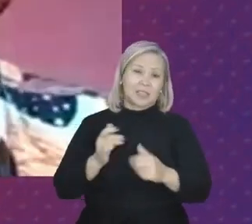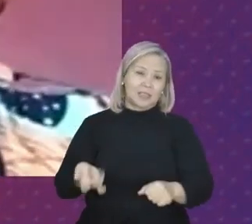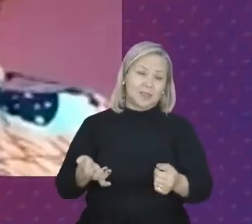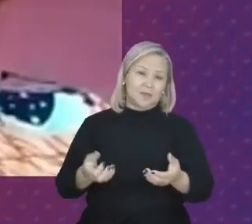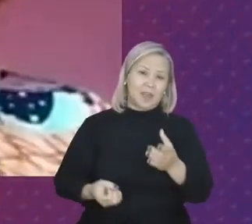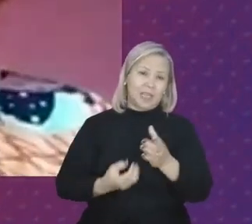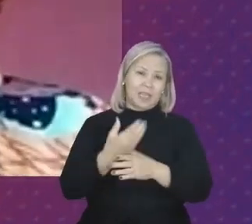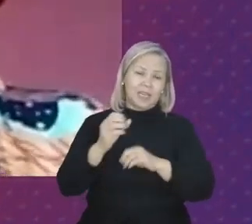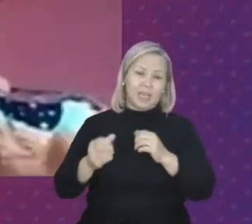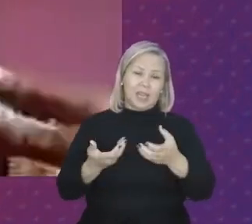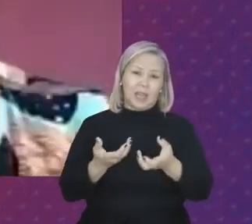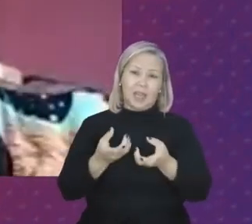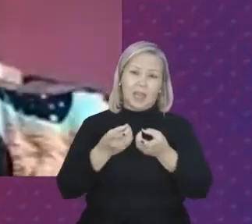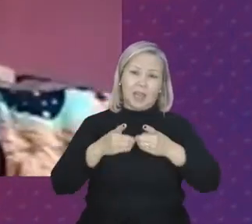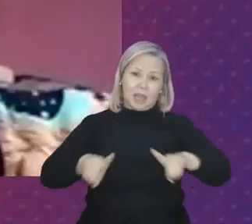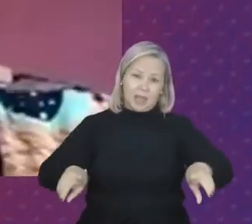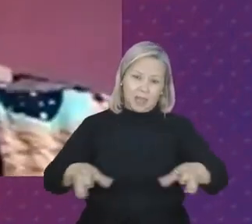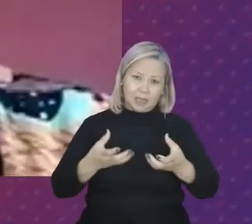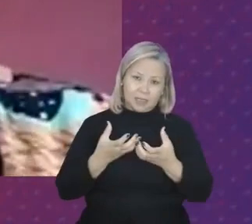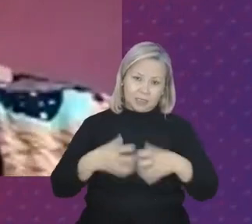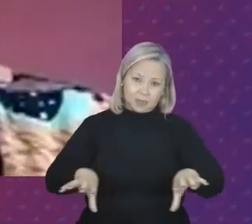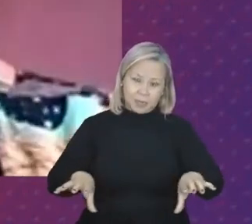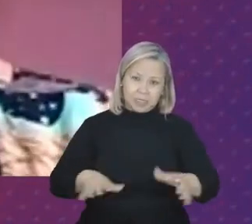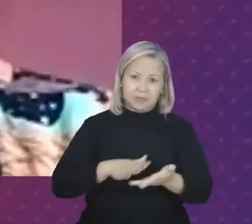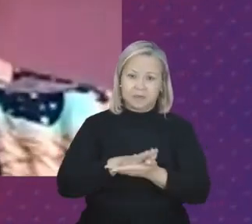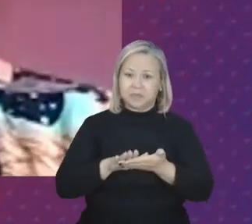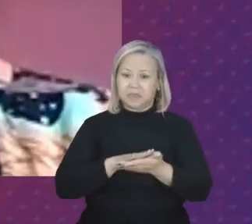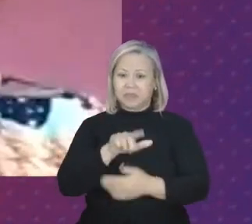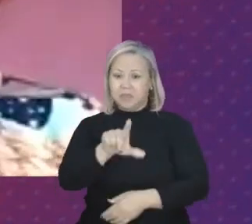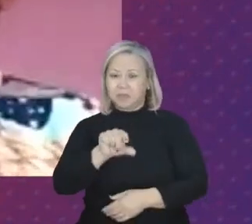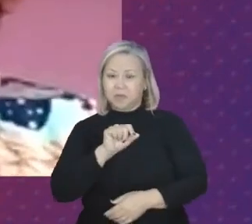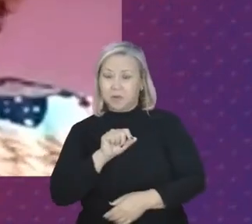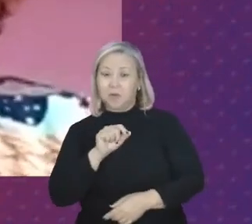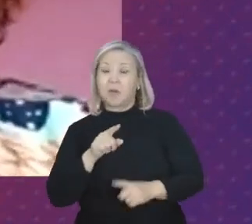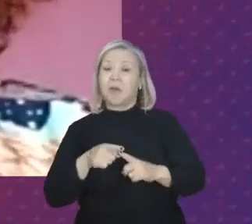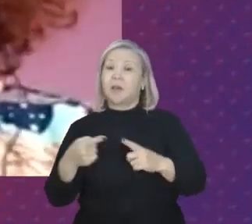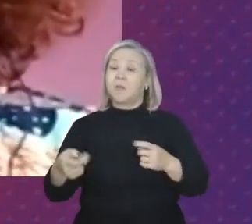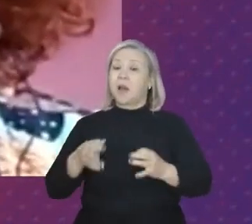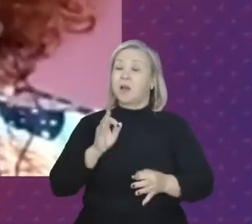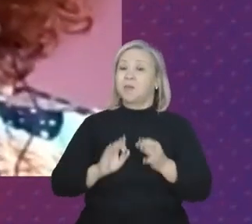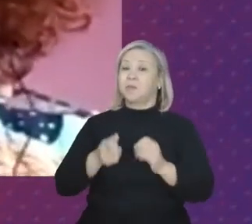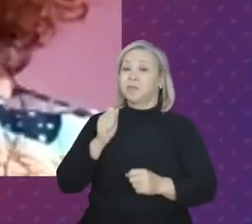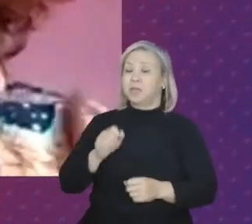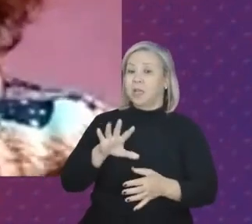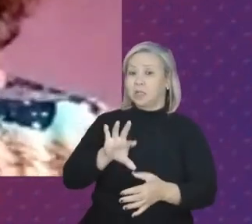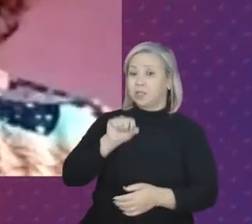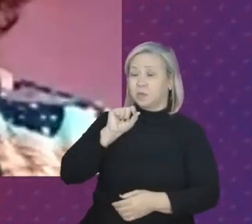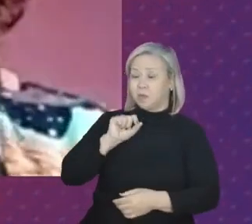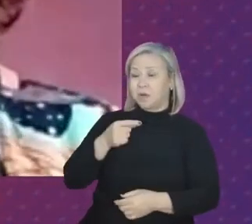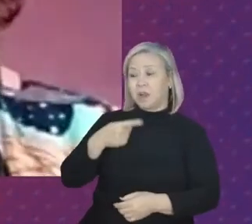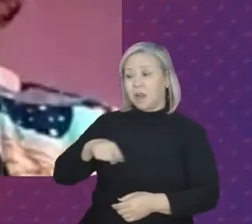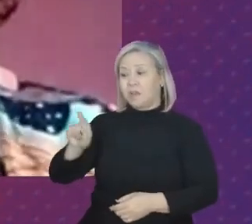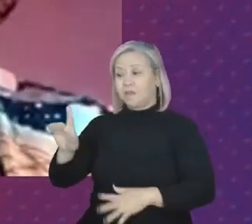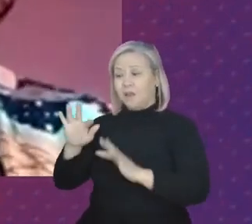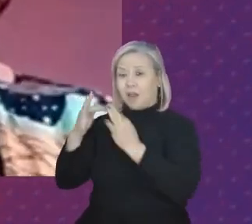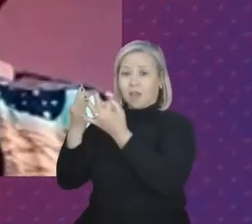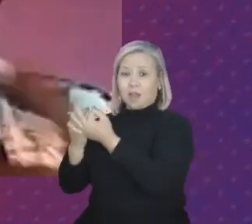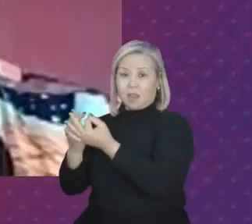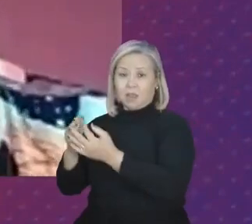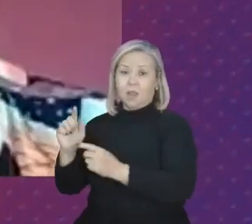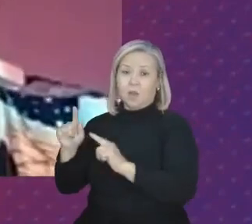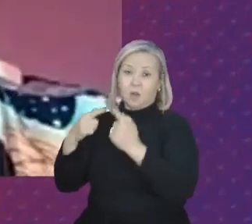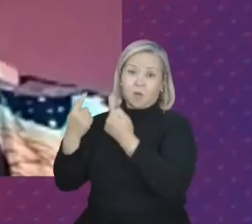gerar a separação dela, sem que ela tome essa escolha, mas o judiciário tome essa escolha, aí isso vai para uma vara de família, dentro dessa vara de